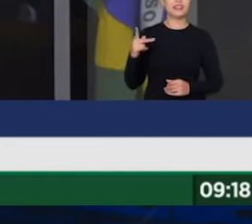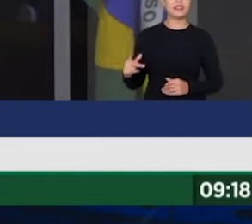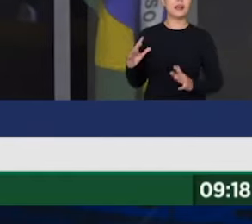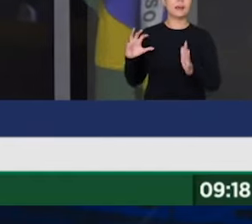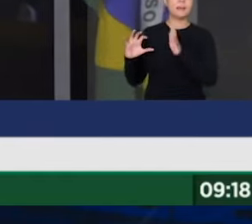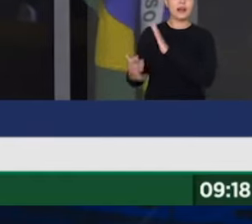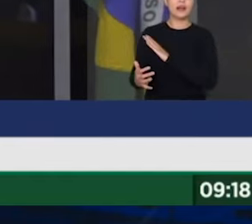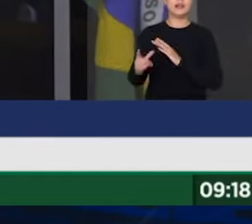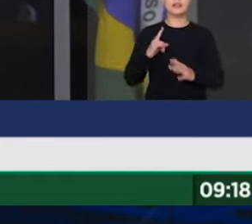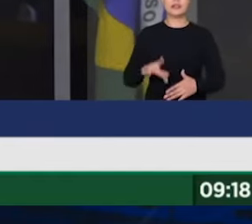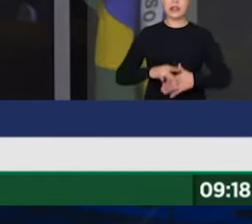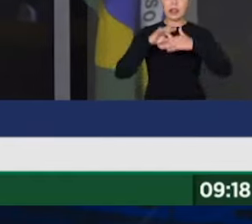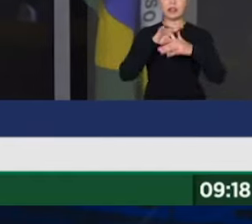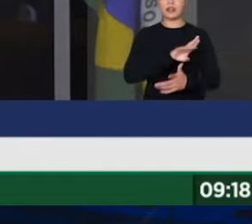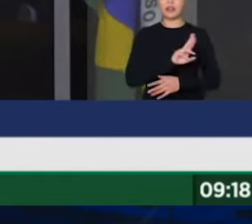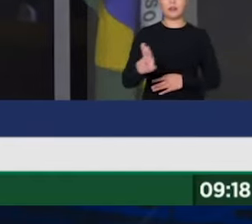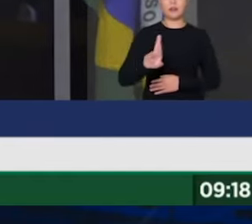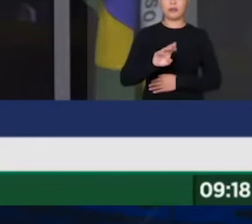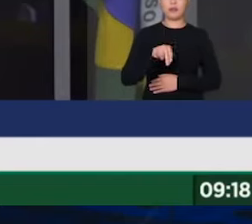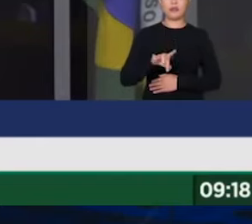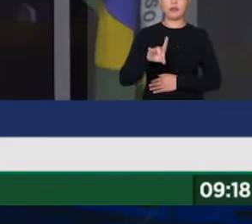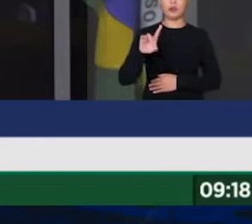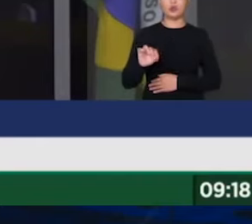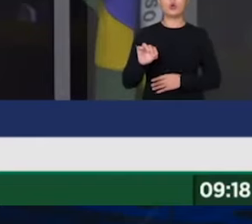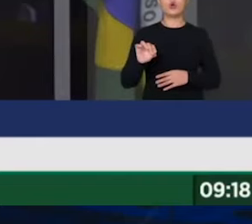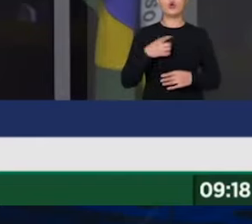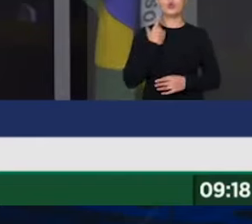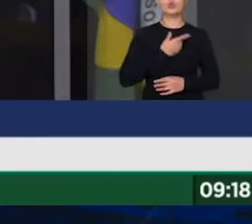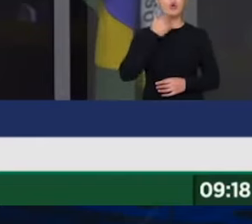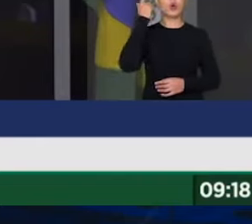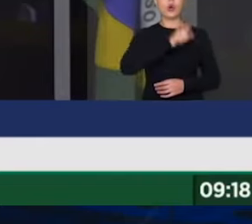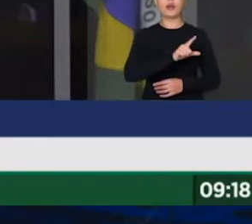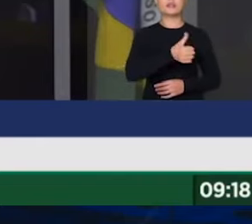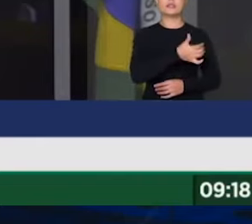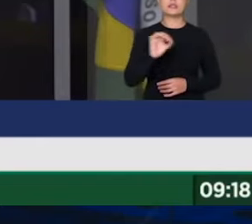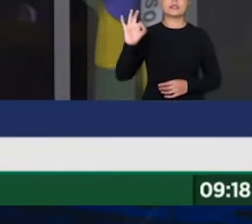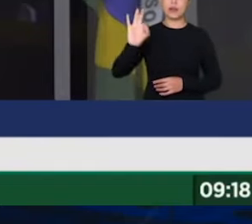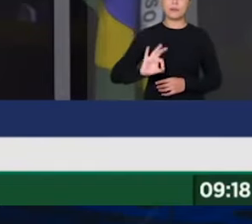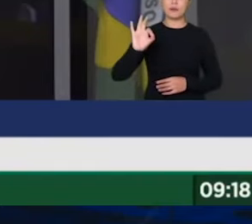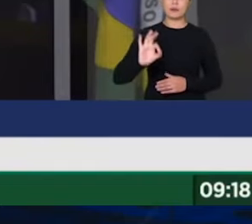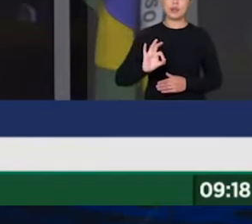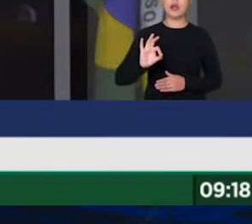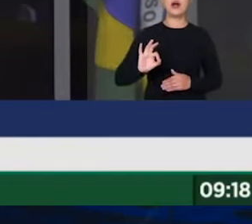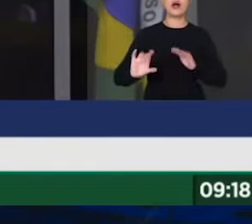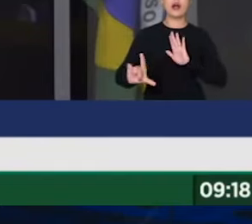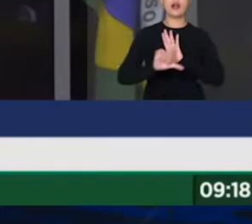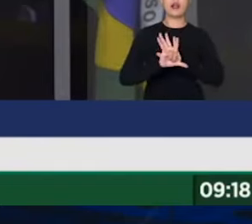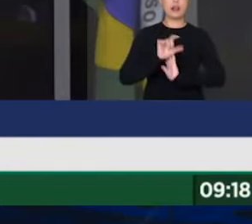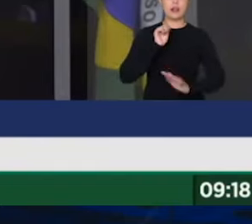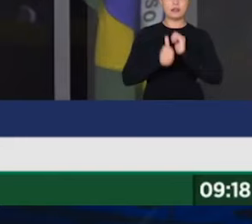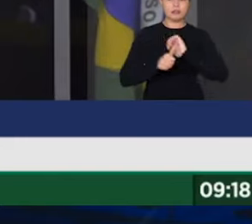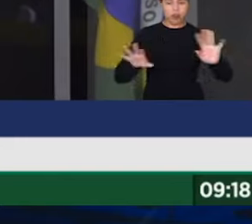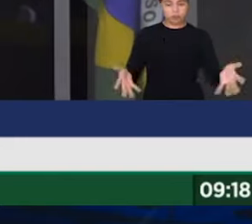que eu agradeço muito, e aumentamos em 100% a captação da lei de incentivo ao esporte. Um pedido da secretaria, do